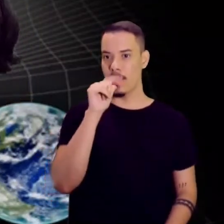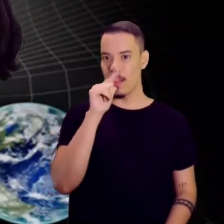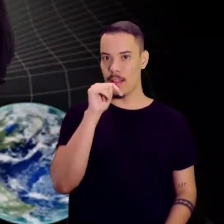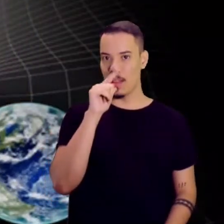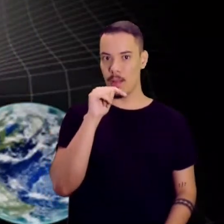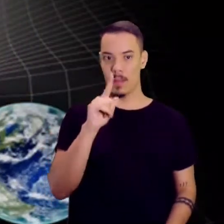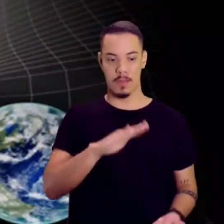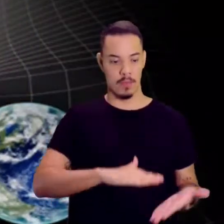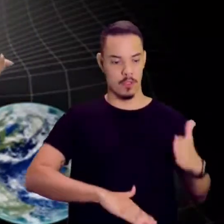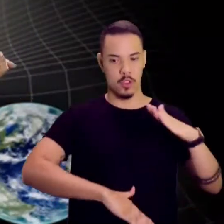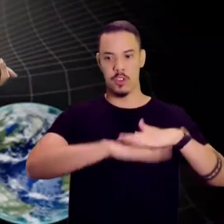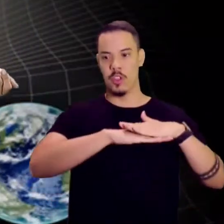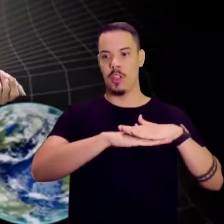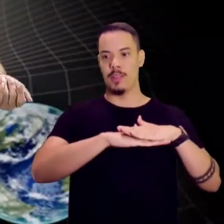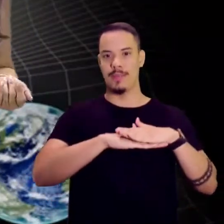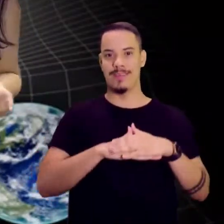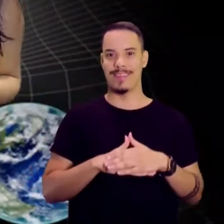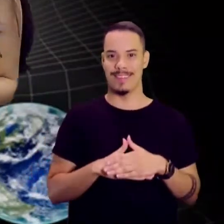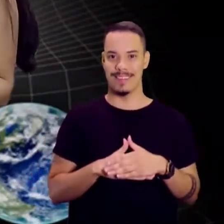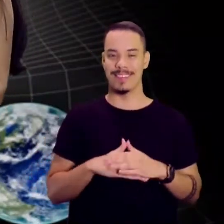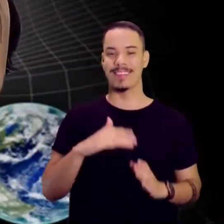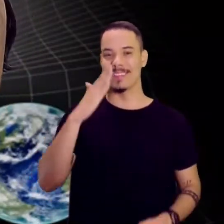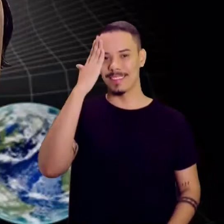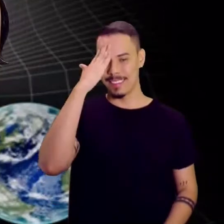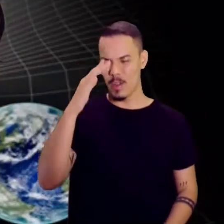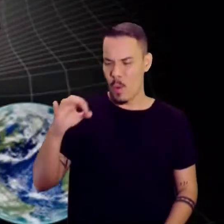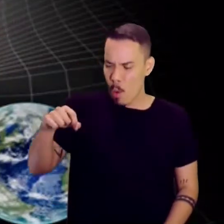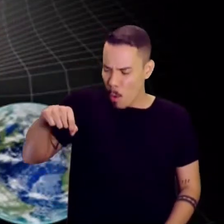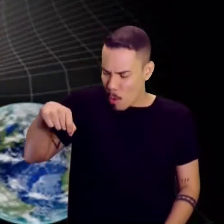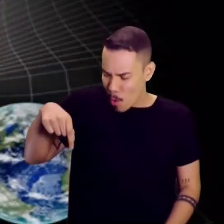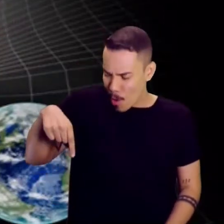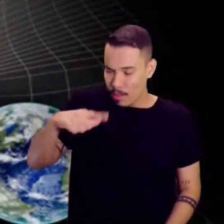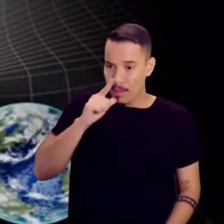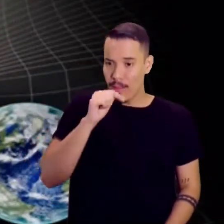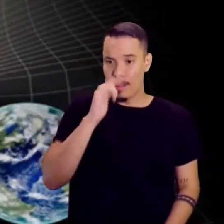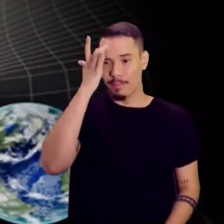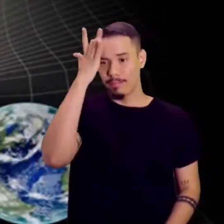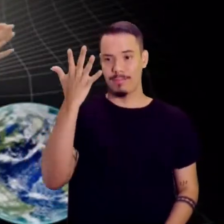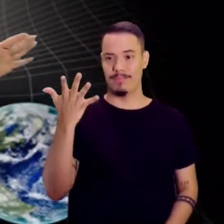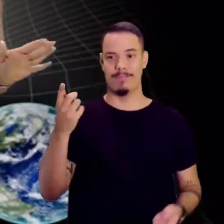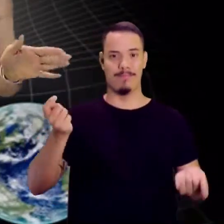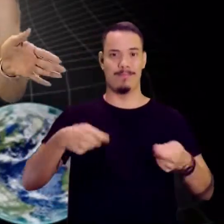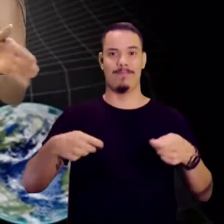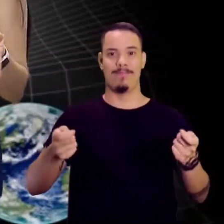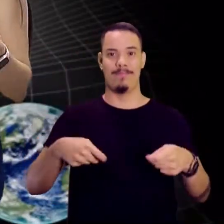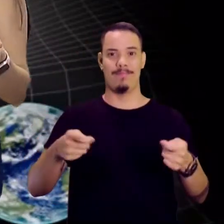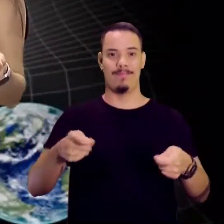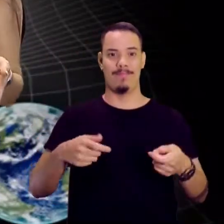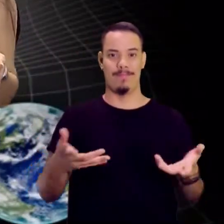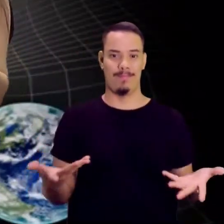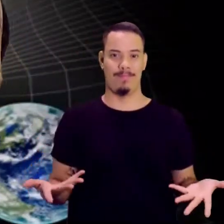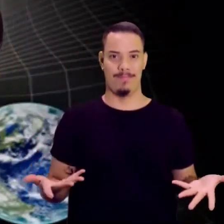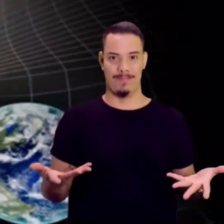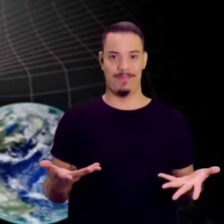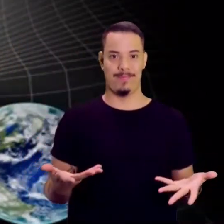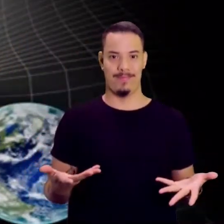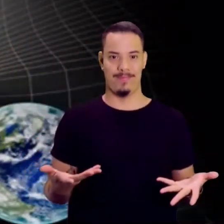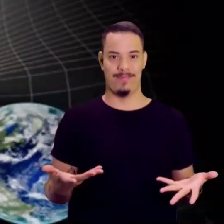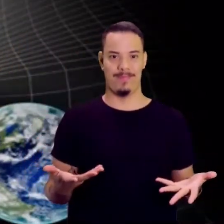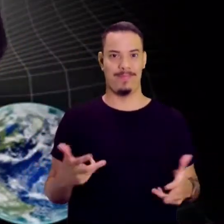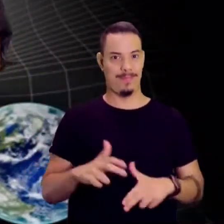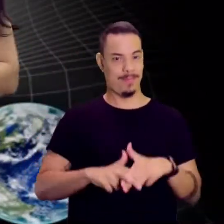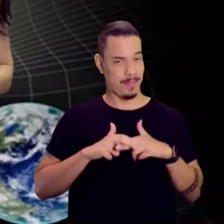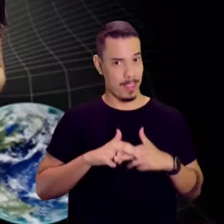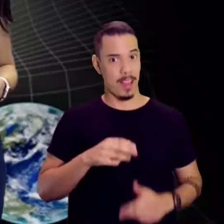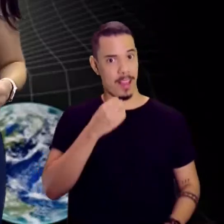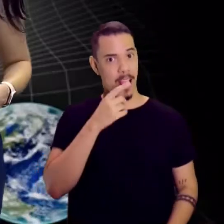água. Brincando. A pessoa uma gota de água deve ficar fácil também. Poxa, aí não, né?